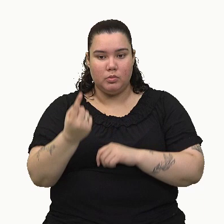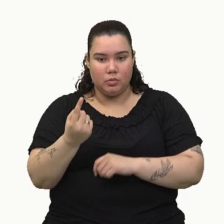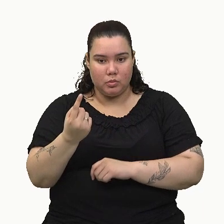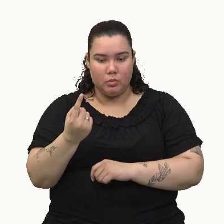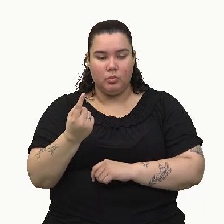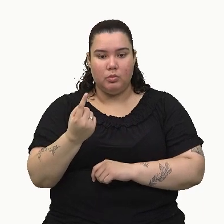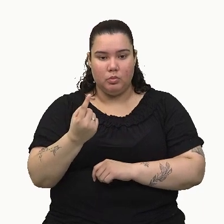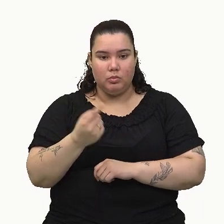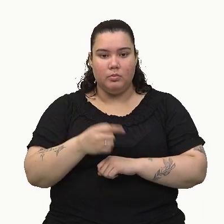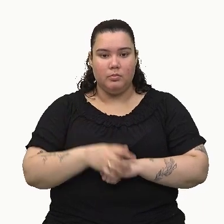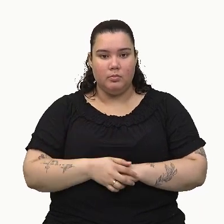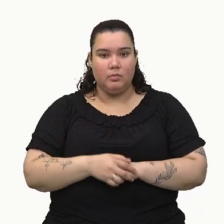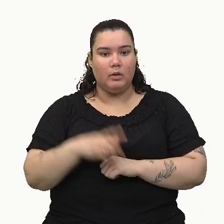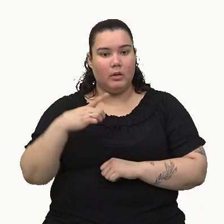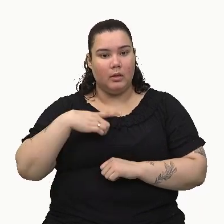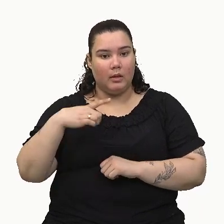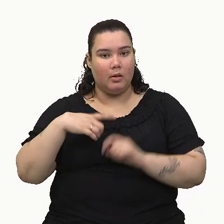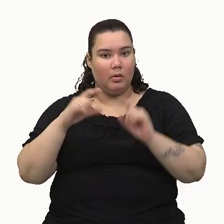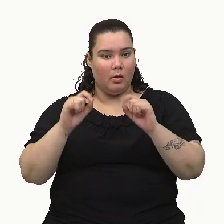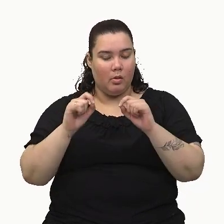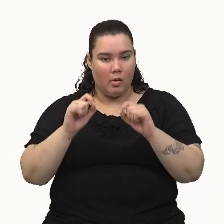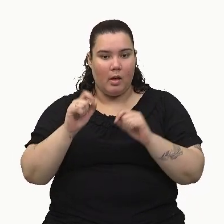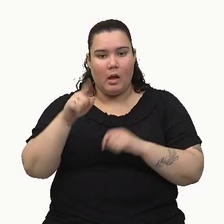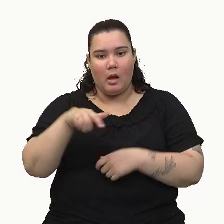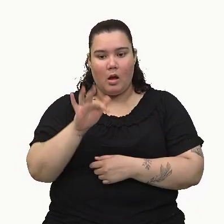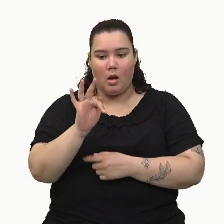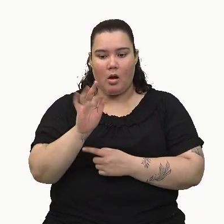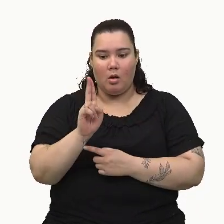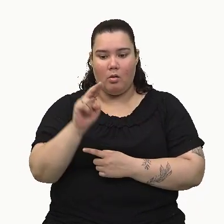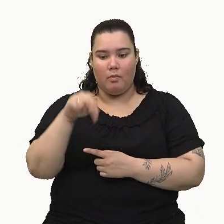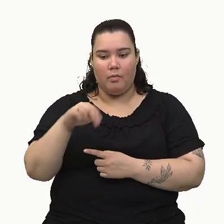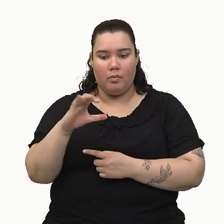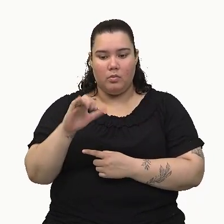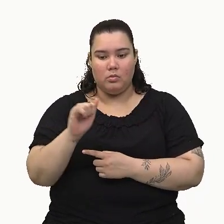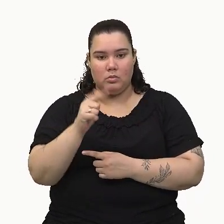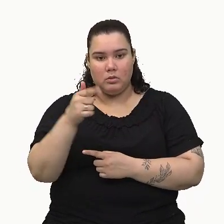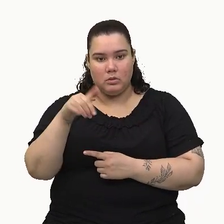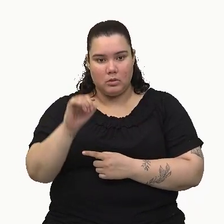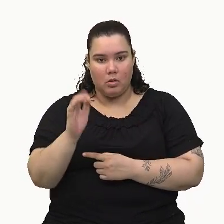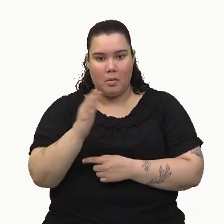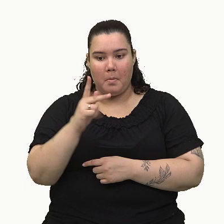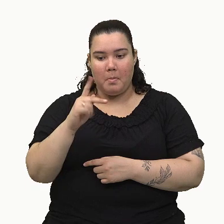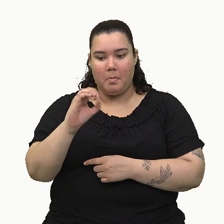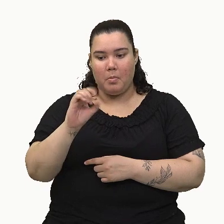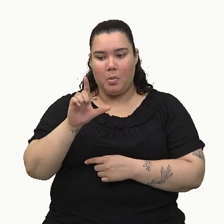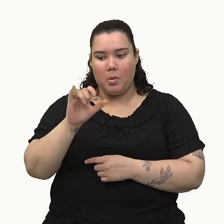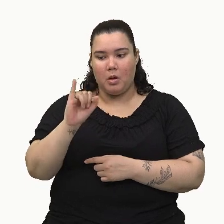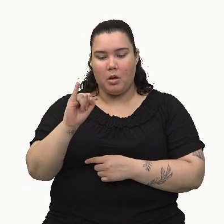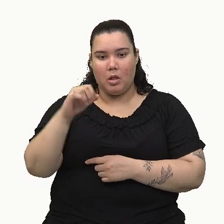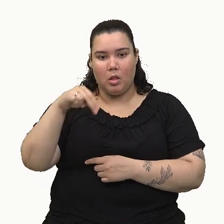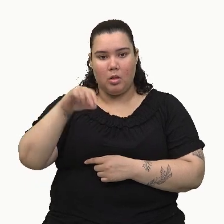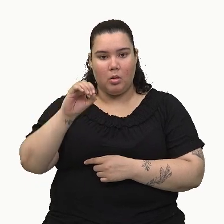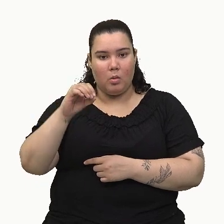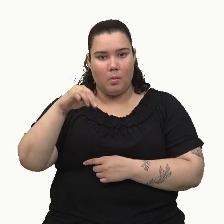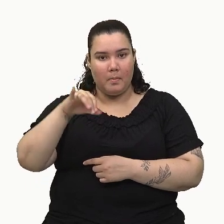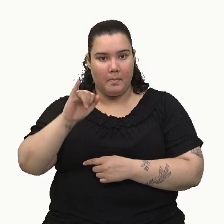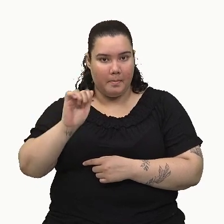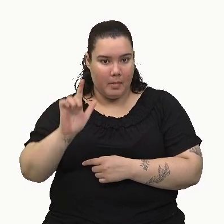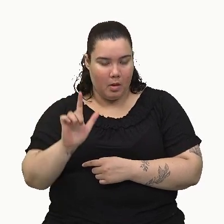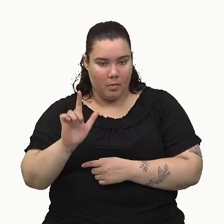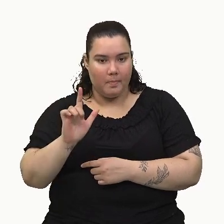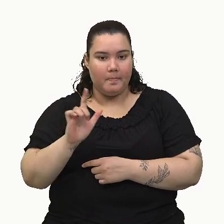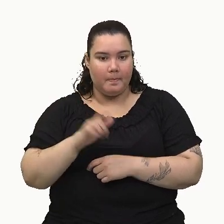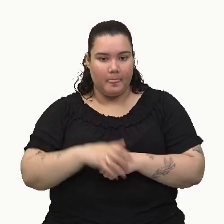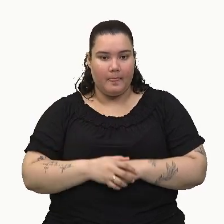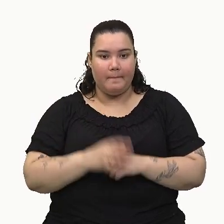aqui, então, uma função polinomial. Por quê? Porque aqui nesse caso, nós temos